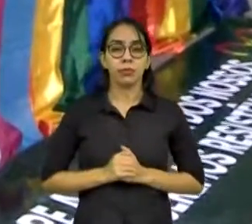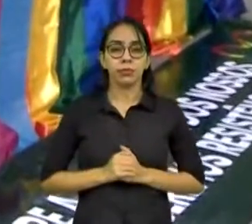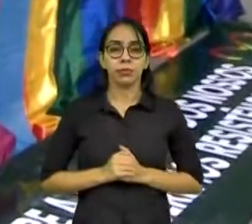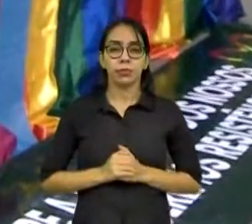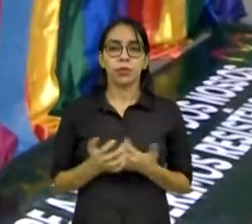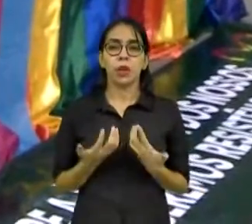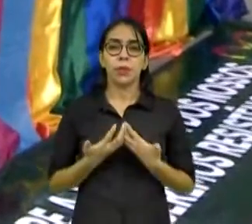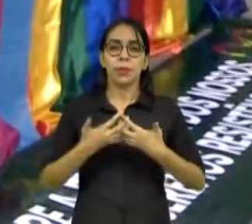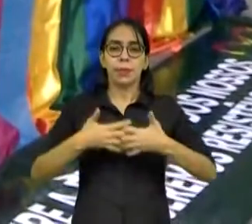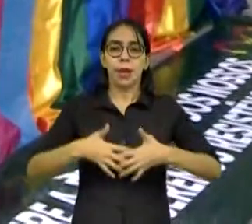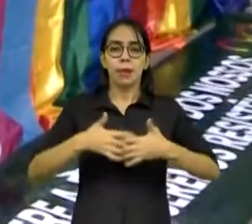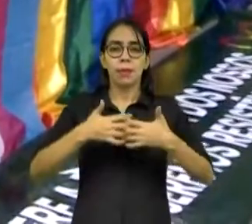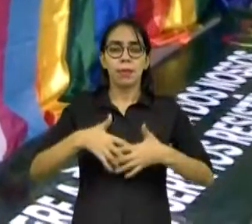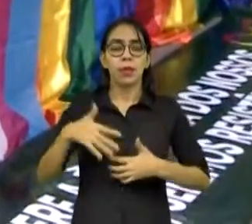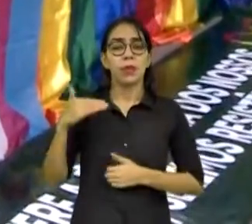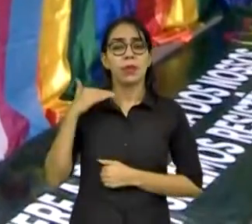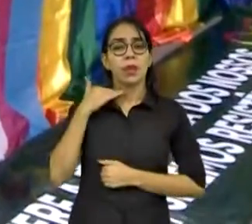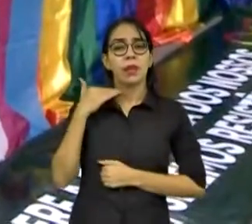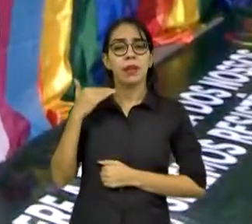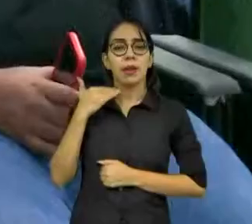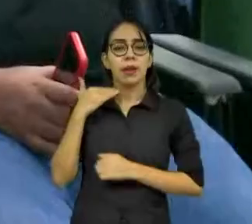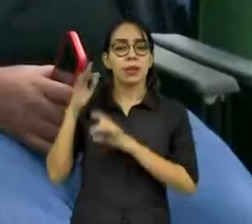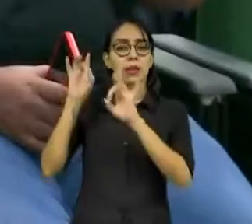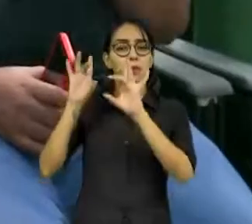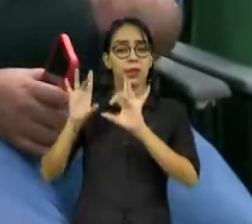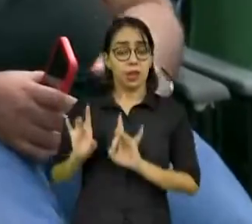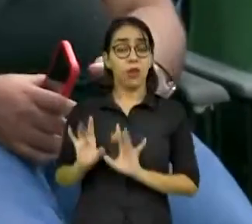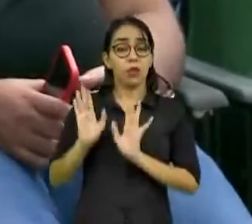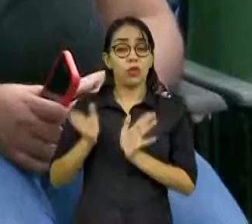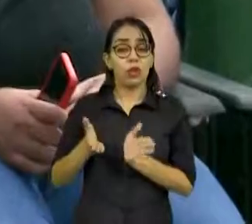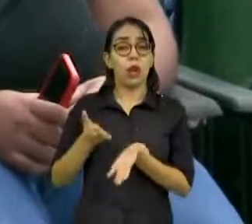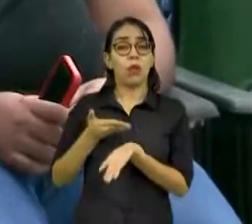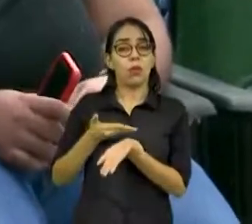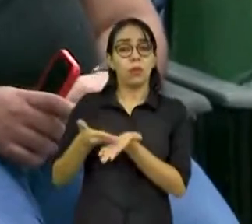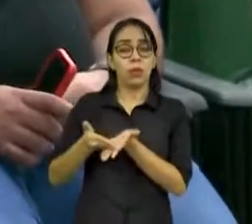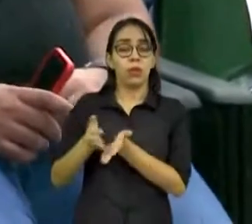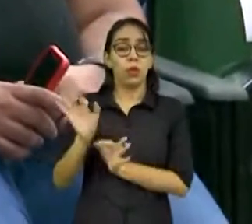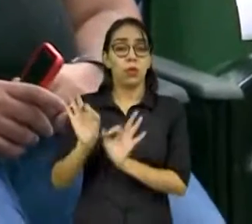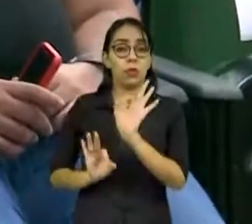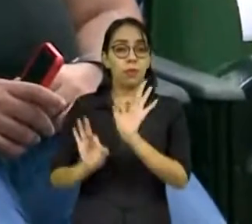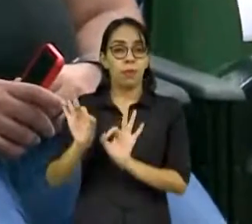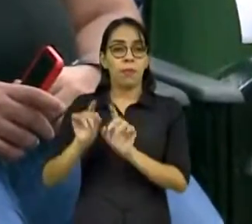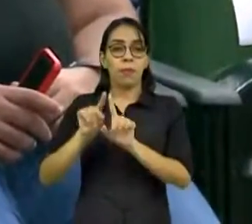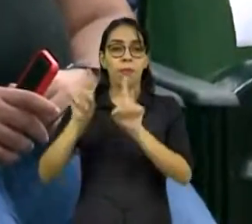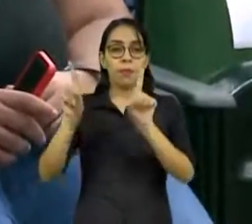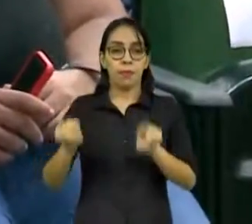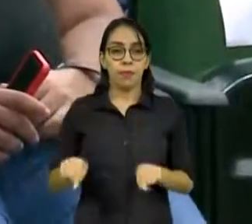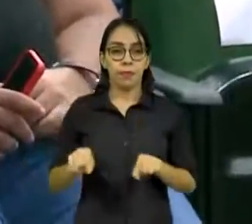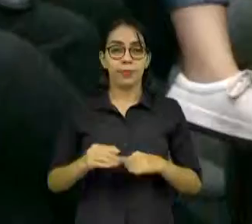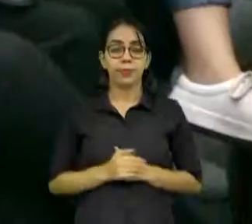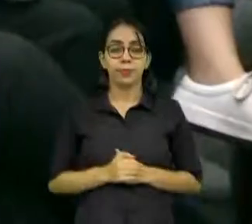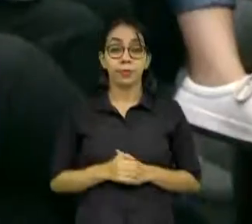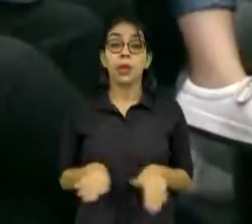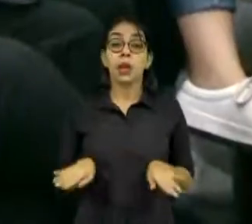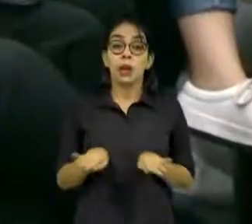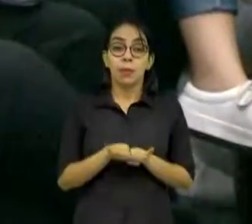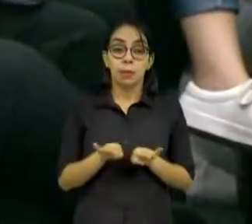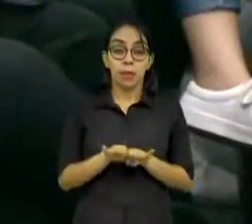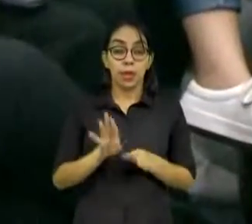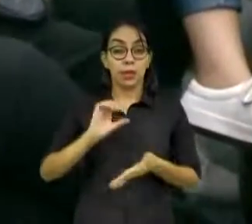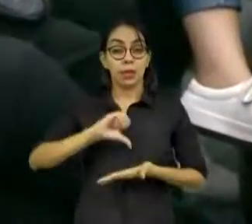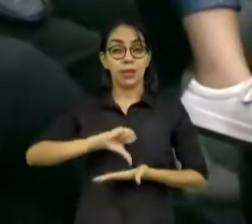delegacia especializada que está sendo elaborada e suporte ao Centro Estadual de Referência LGBT, que em